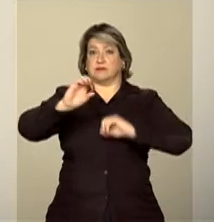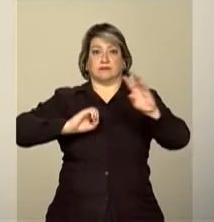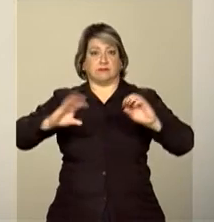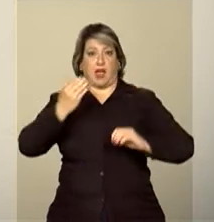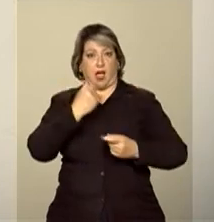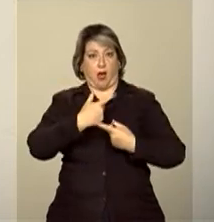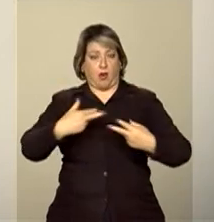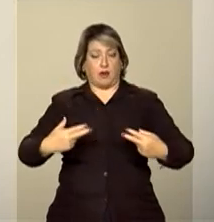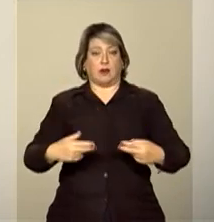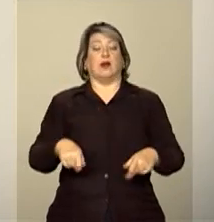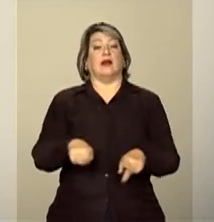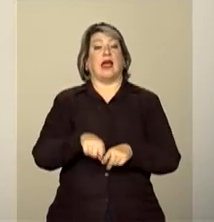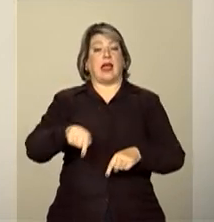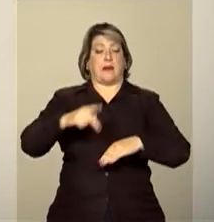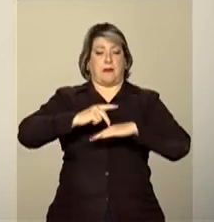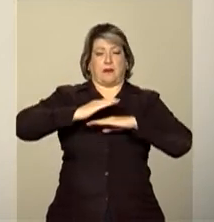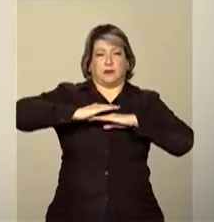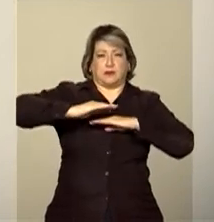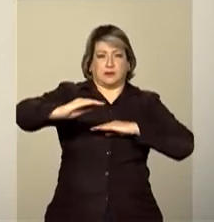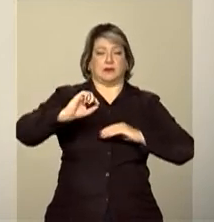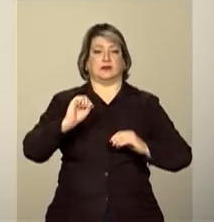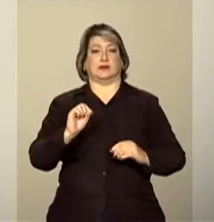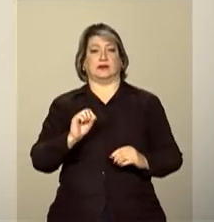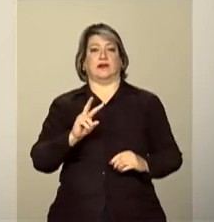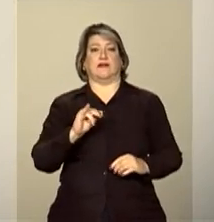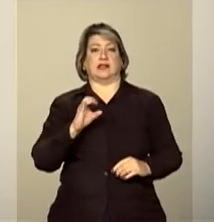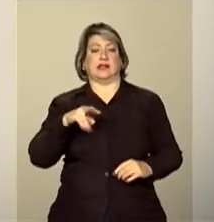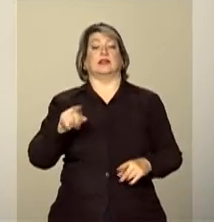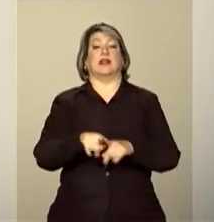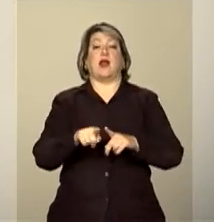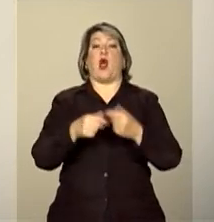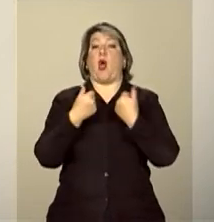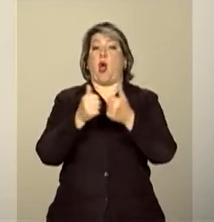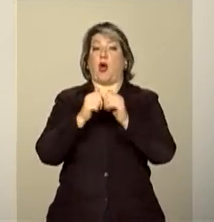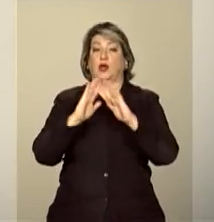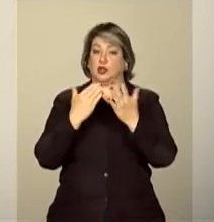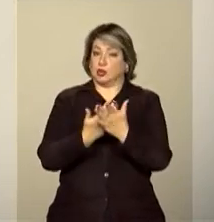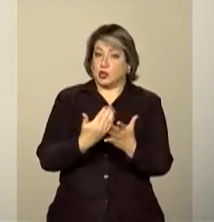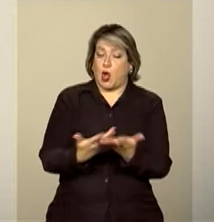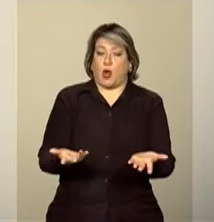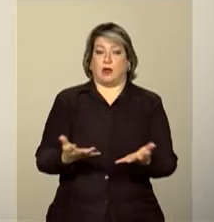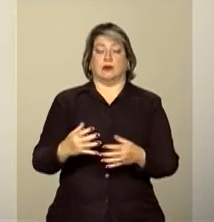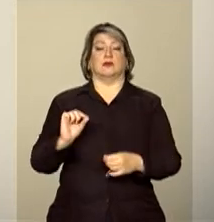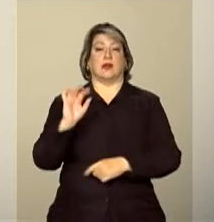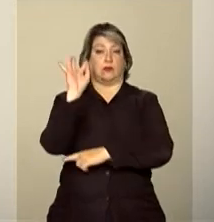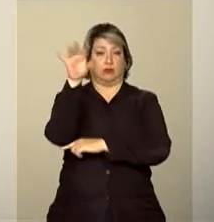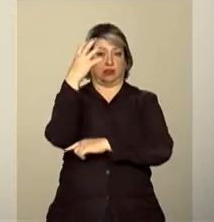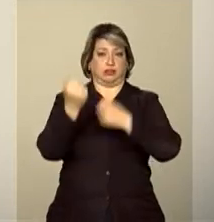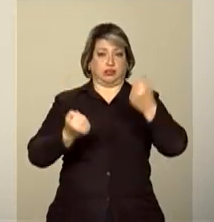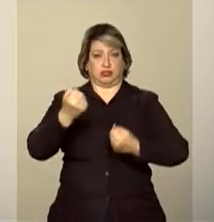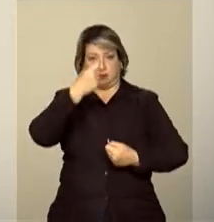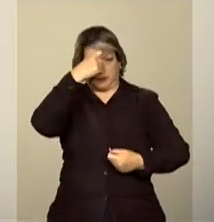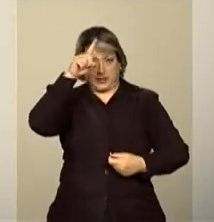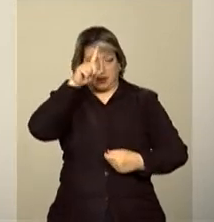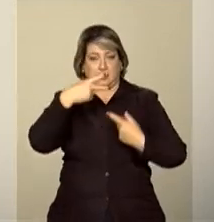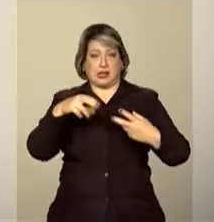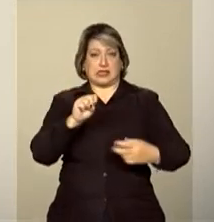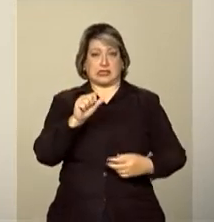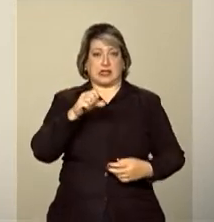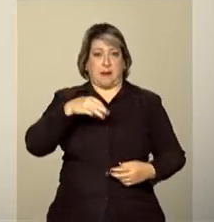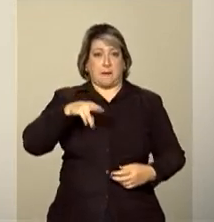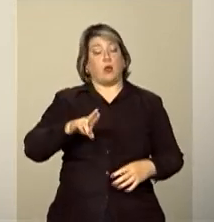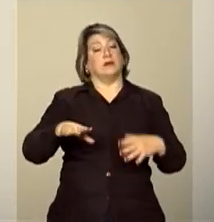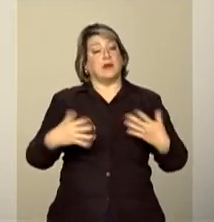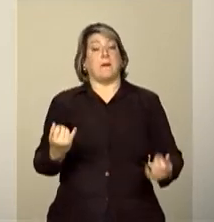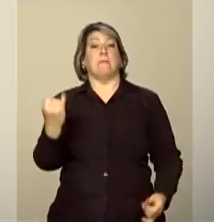por essas estradas vicinais passam também os ônibus escolares as ambulâncias do SAMU então Luciano é muito